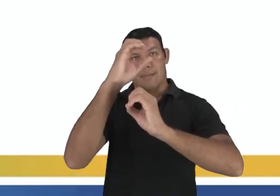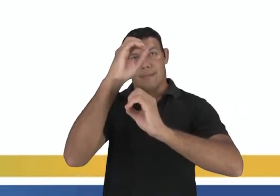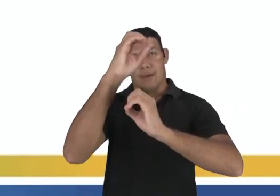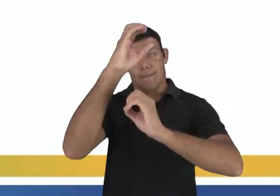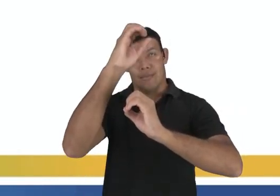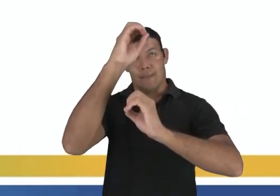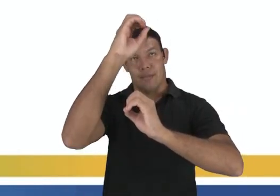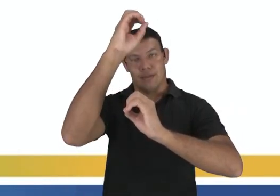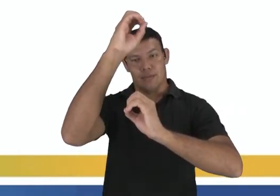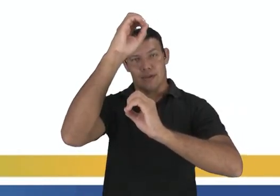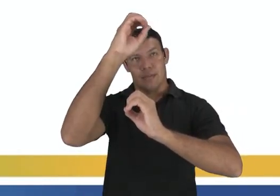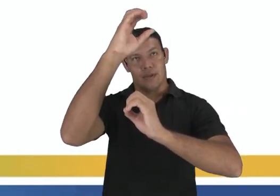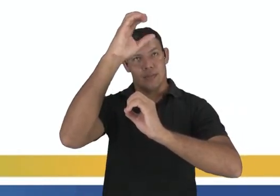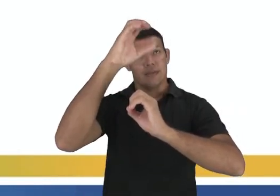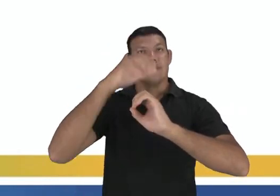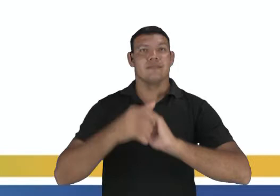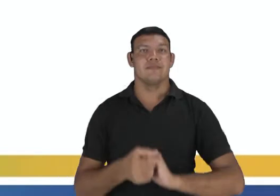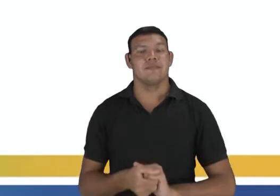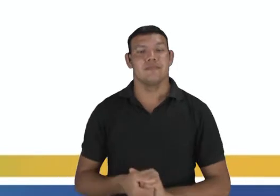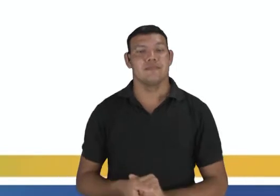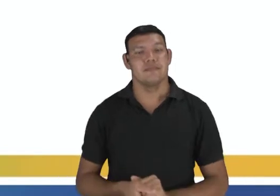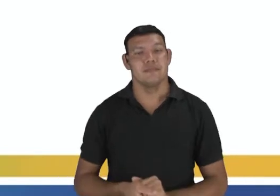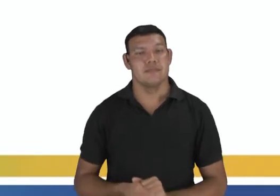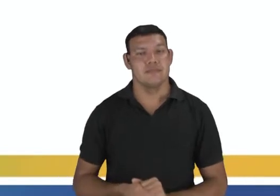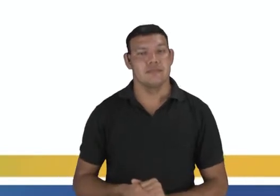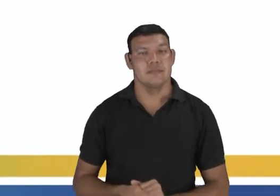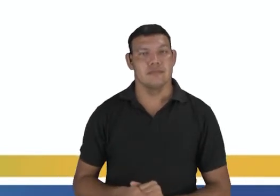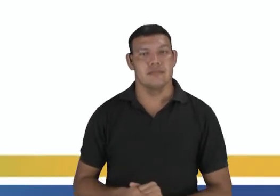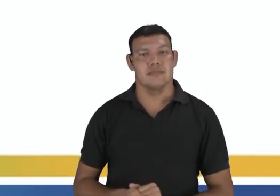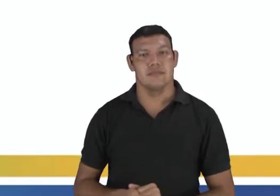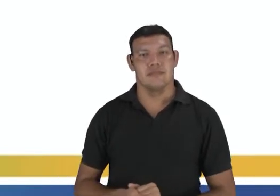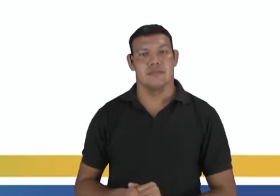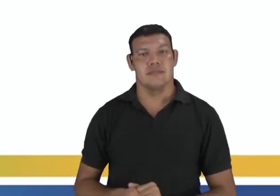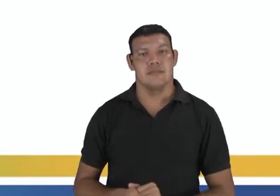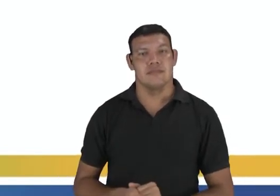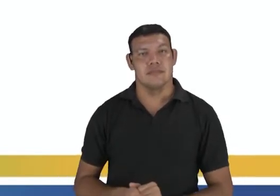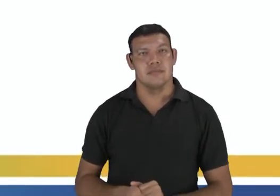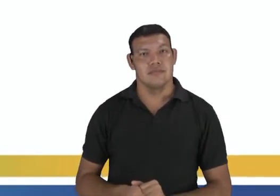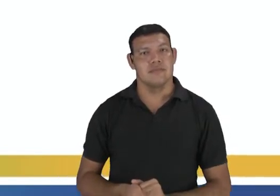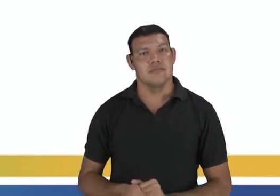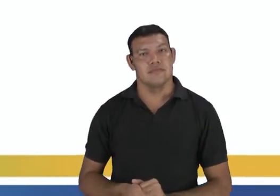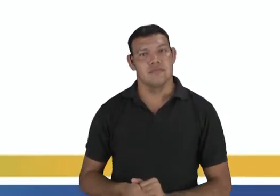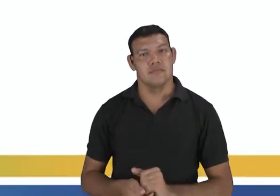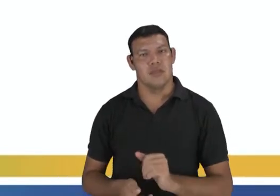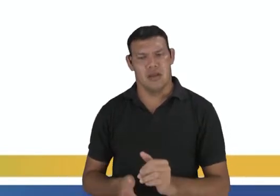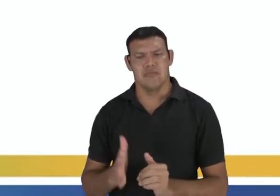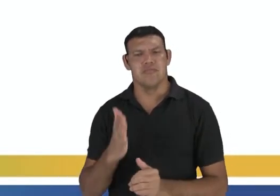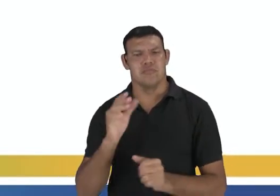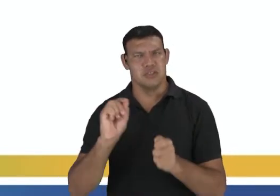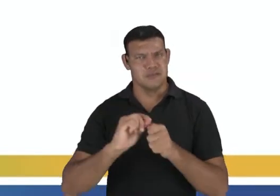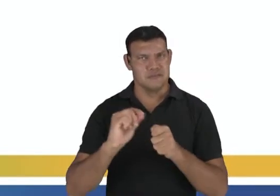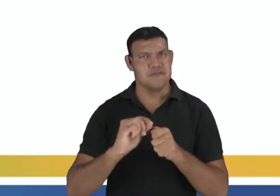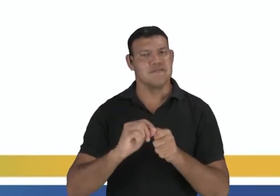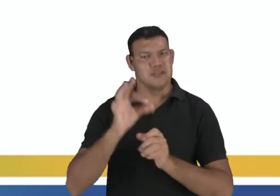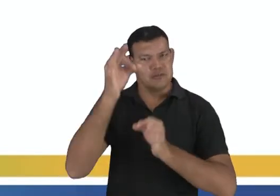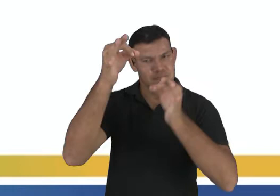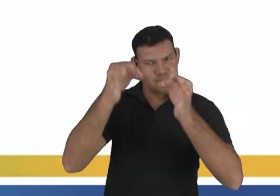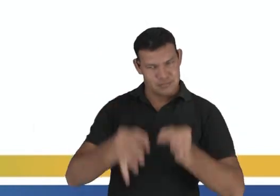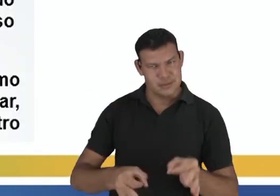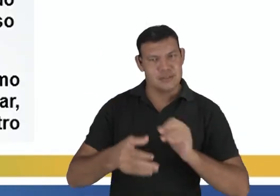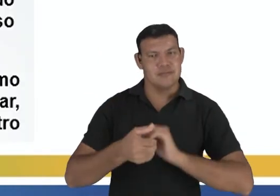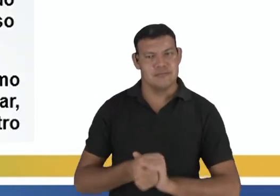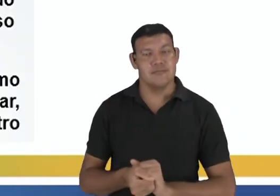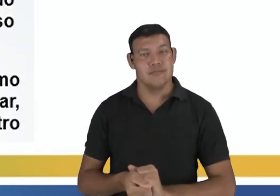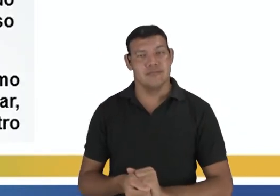com a Lua orbitando a Terra, e aí segue os outros, Marte, Júpiter e Saturno. Então essa distribuição já estava correta, apesar da órbita